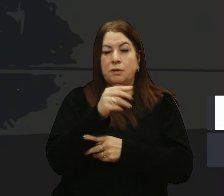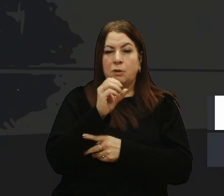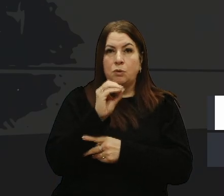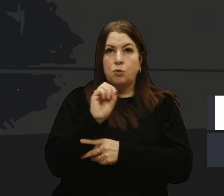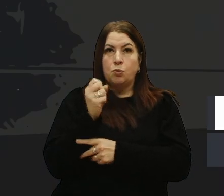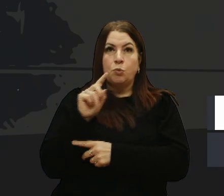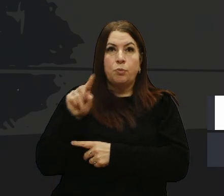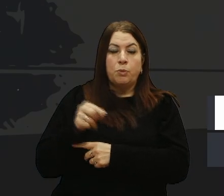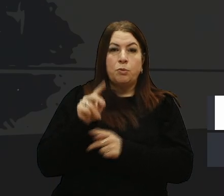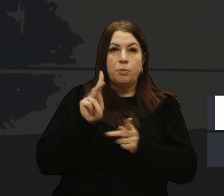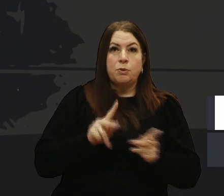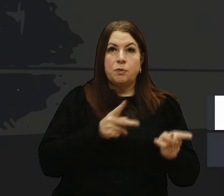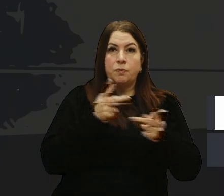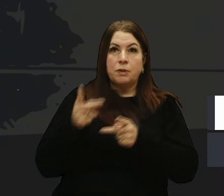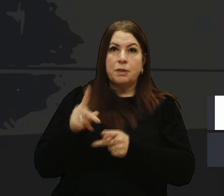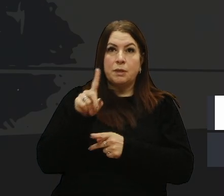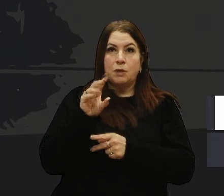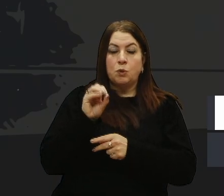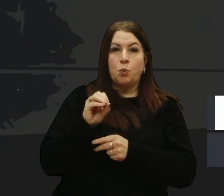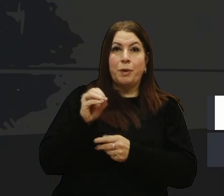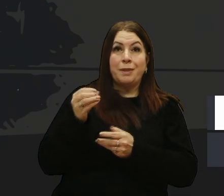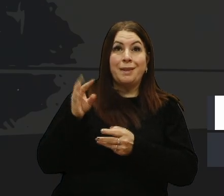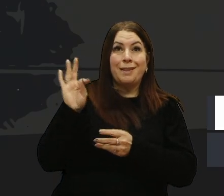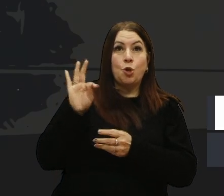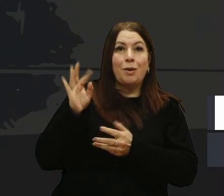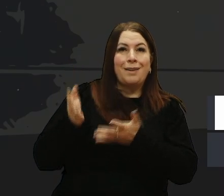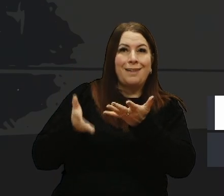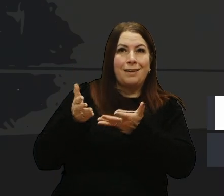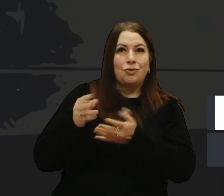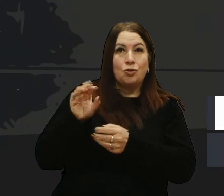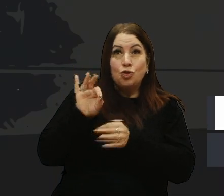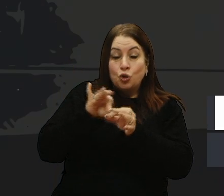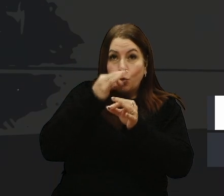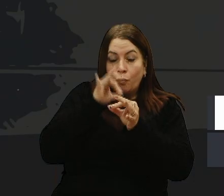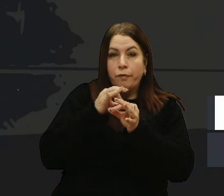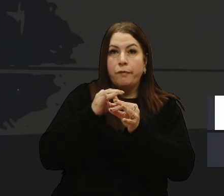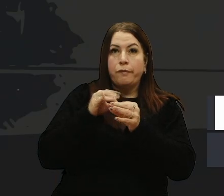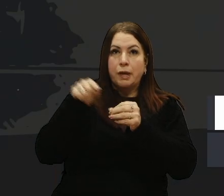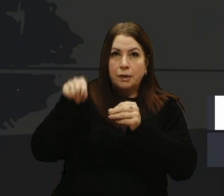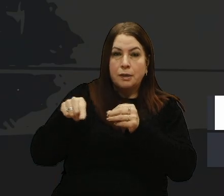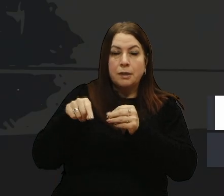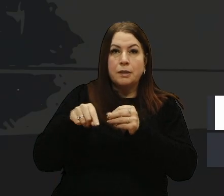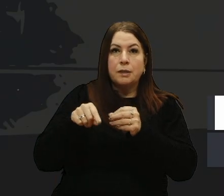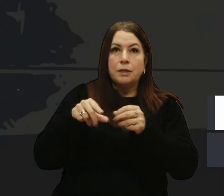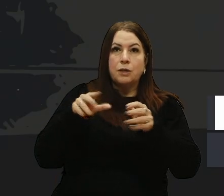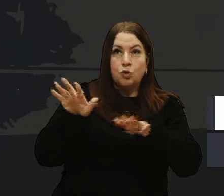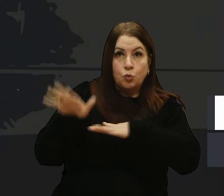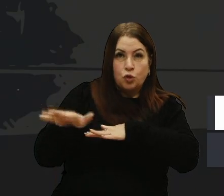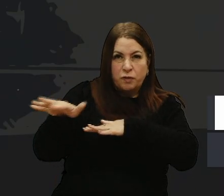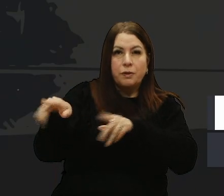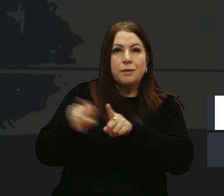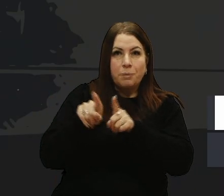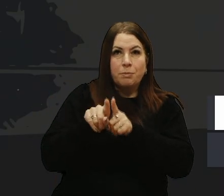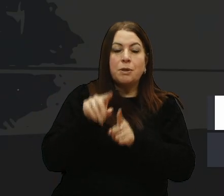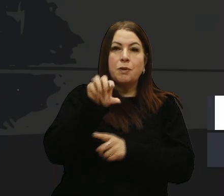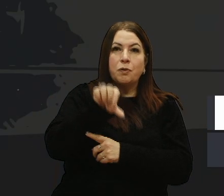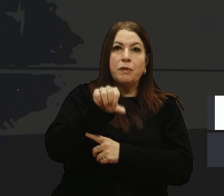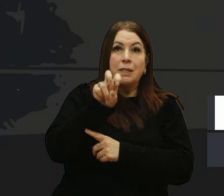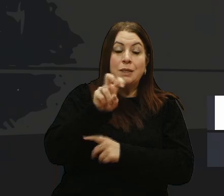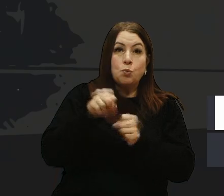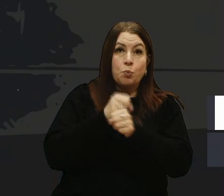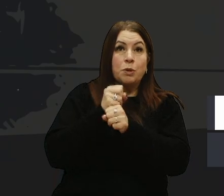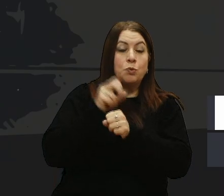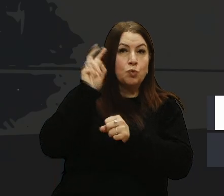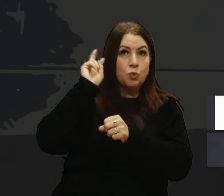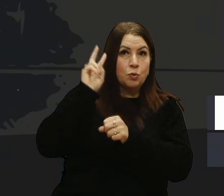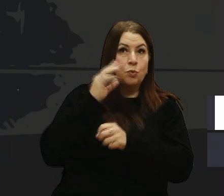mil. 150 toneladas de uvas no parque e nos desfiles, 95 anos de